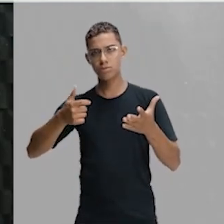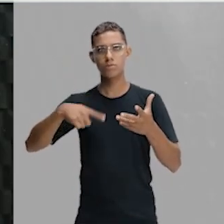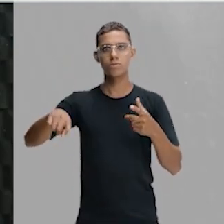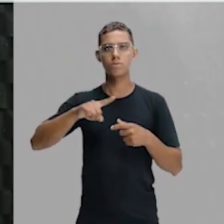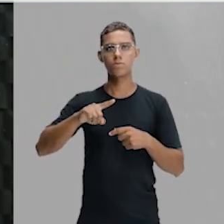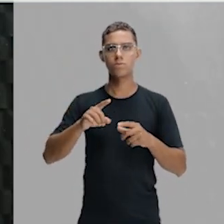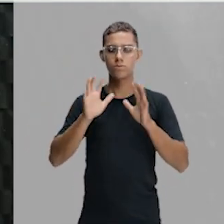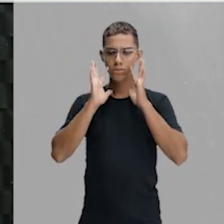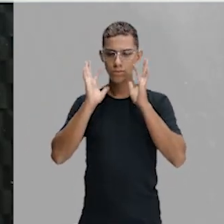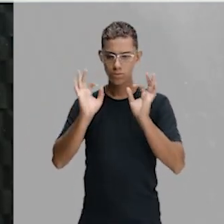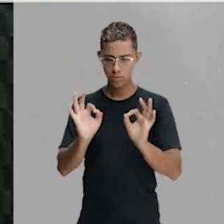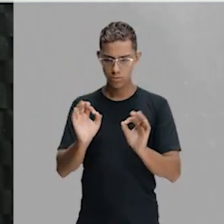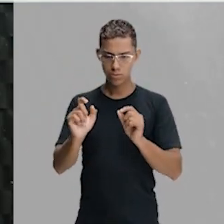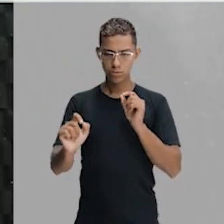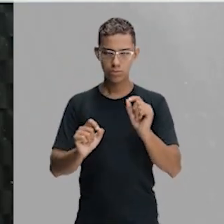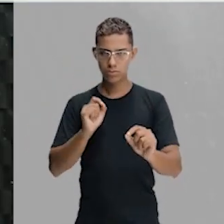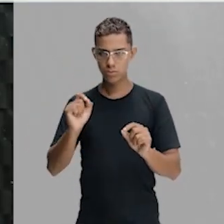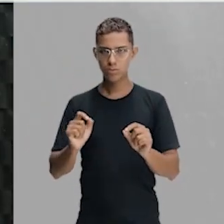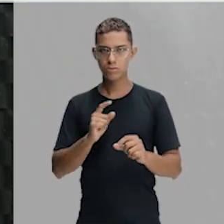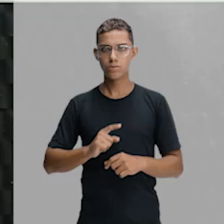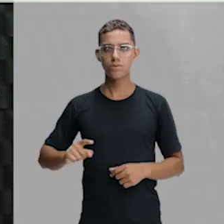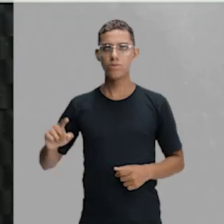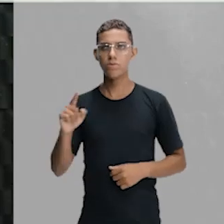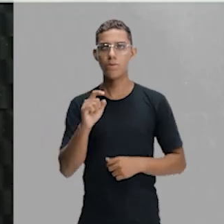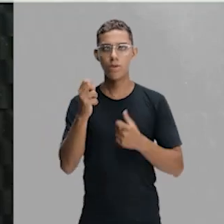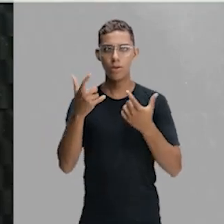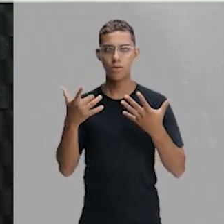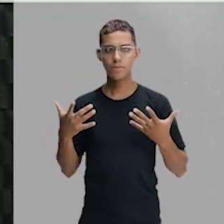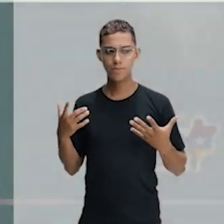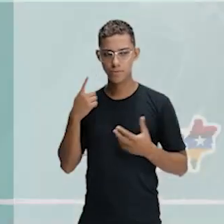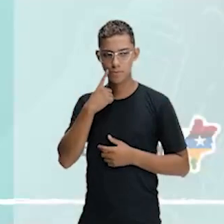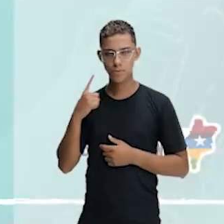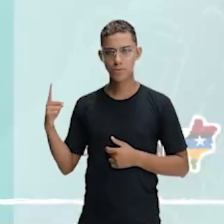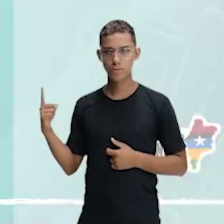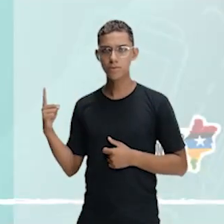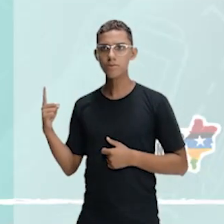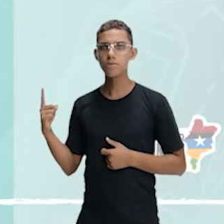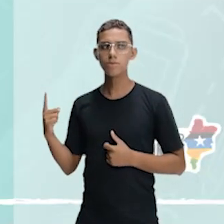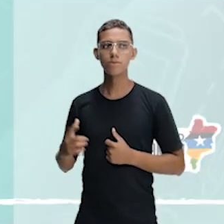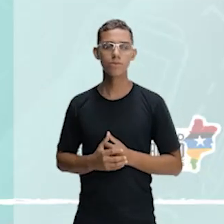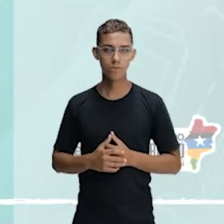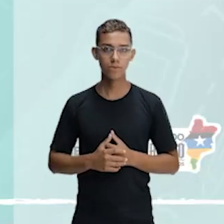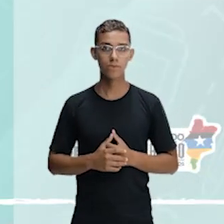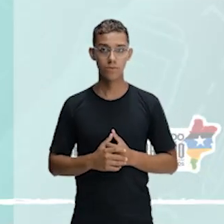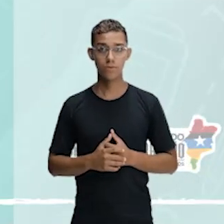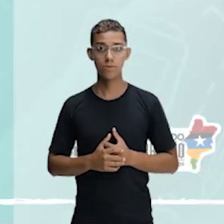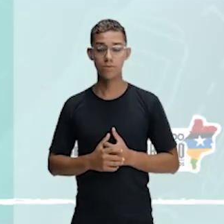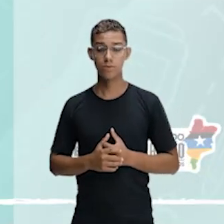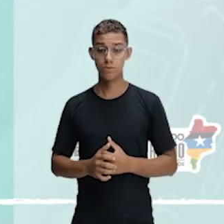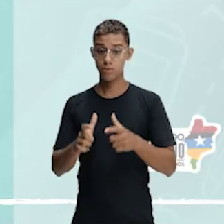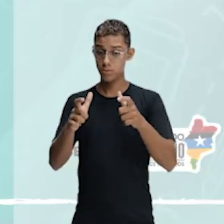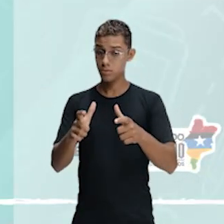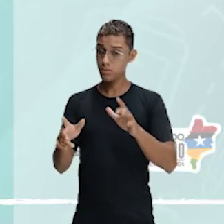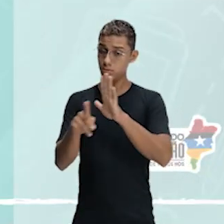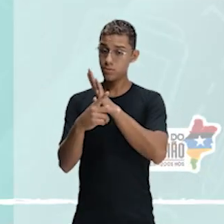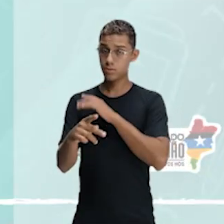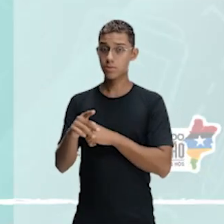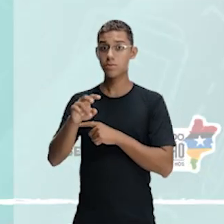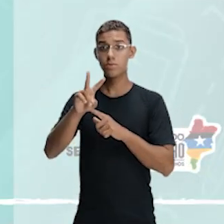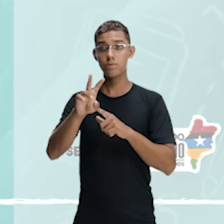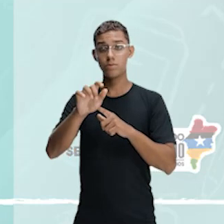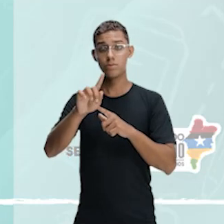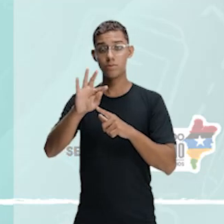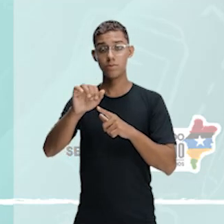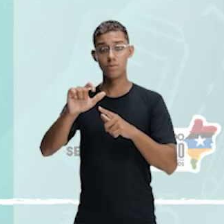vocês prestem bastante atenção. Ela diz o seguinte, ó: em uma dada espécie vegetal,